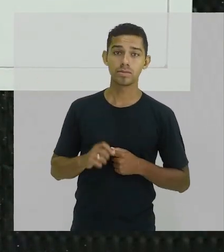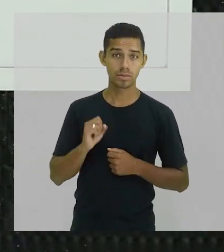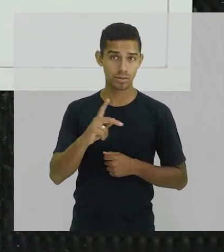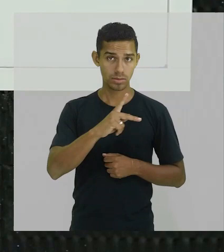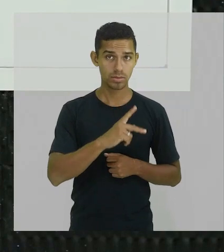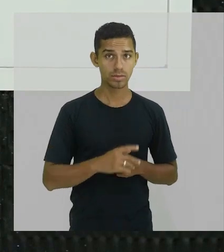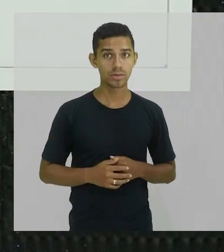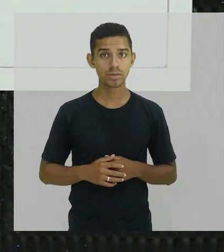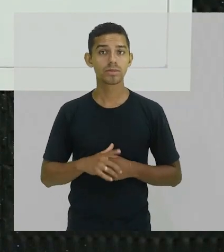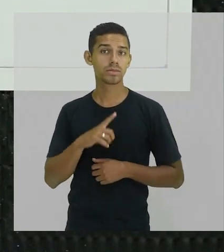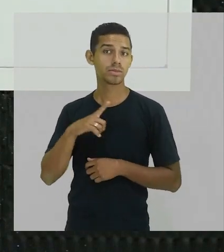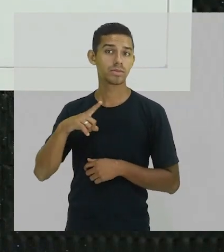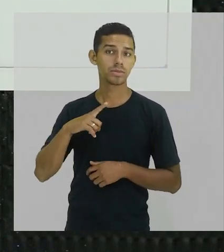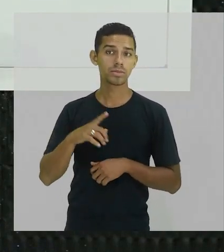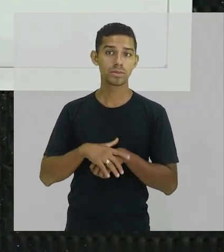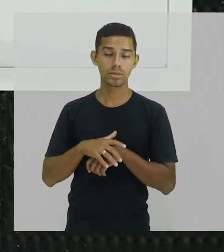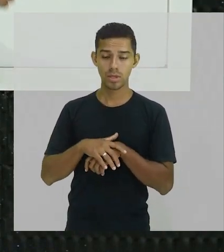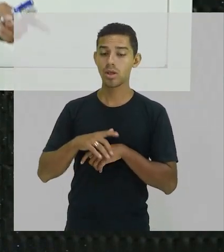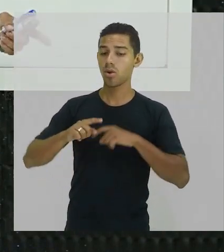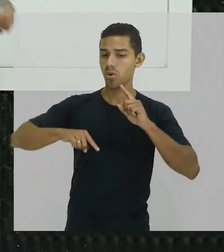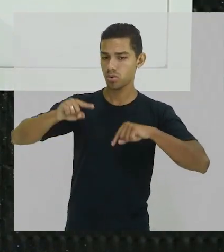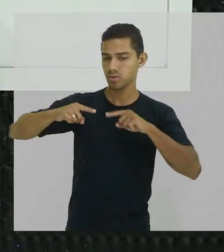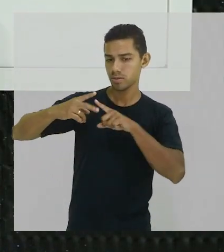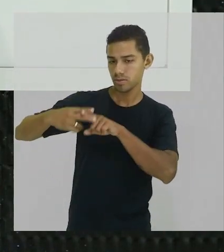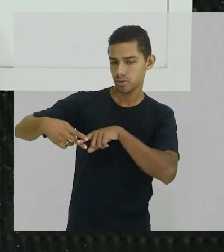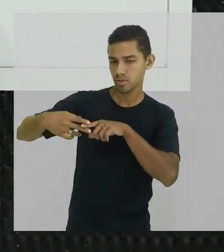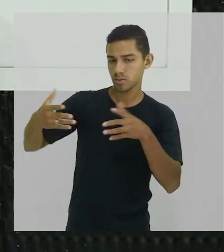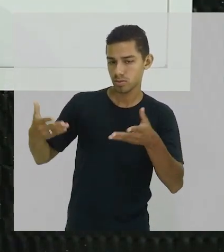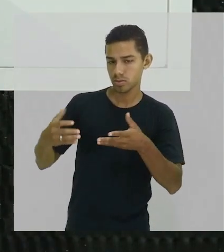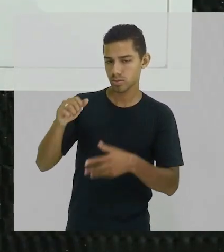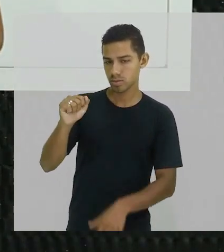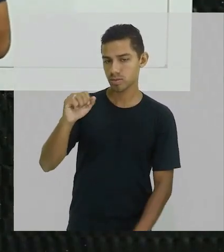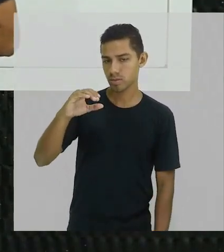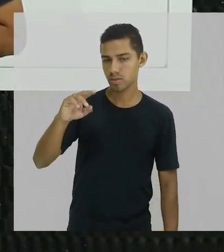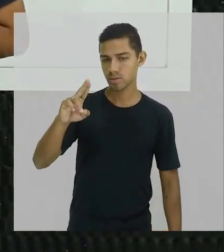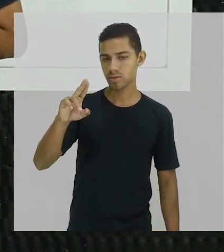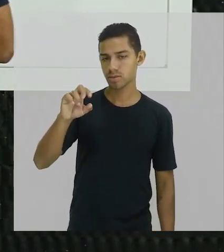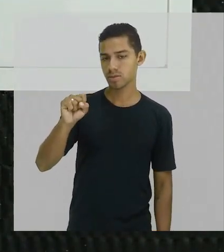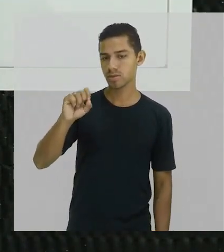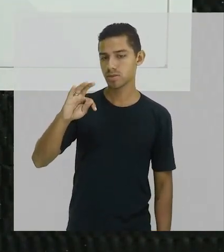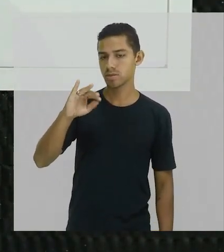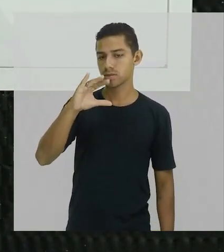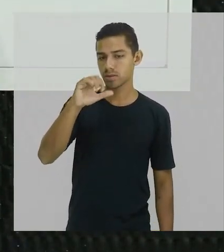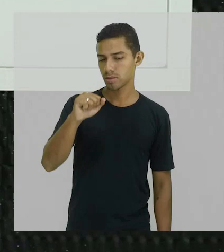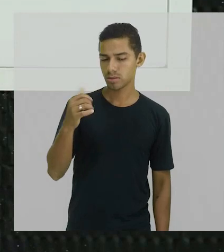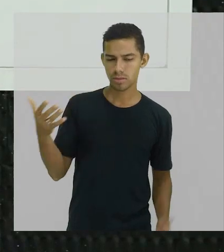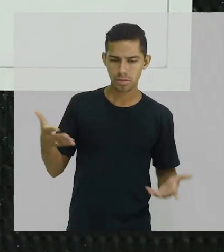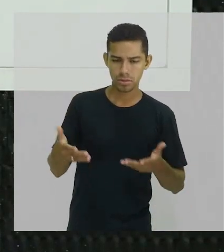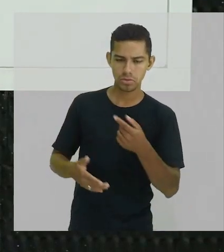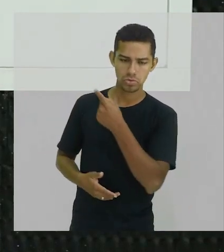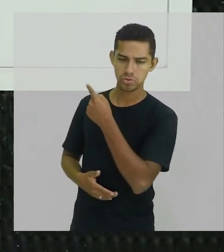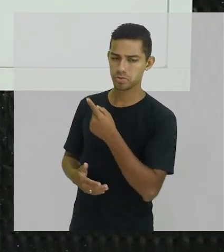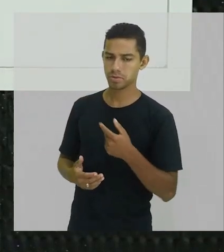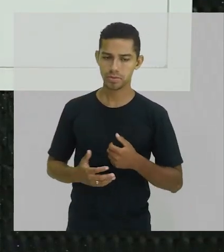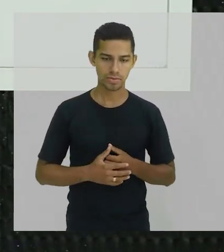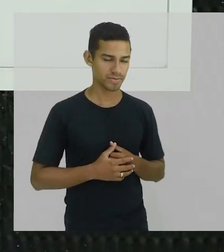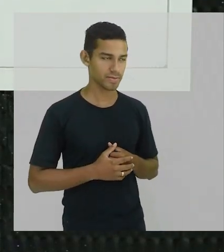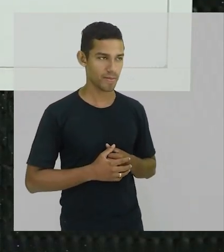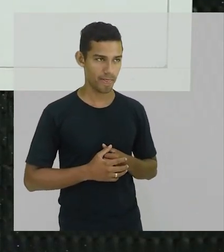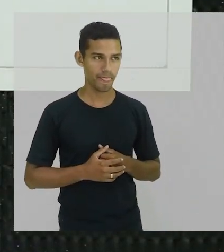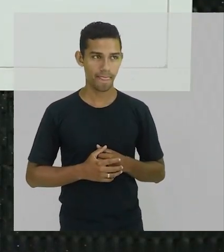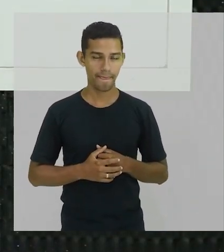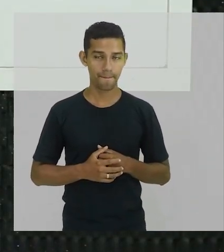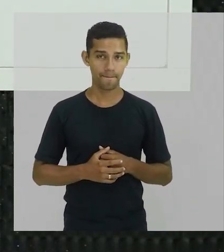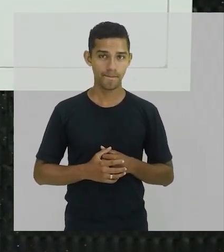ok? E nós temos o estudo da onda mecânica, que é a acústica que nós estamos fazendo agora, tá ok? Bom, então essa